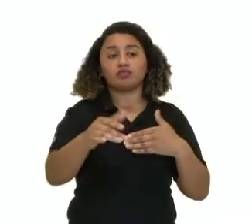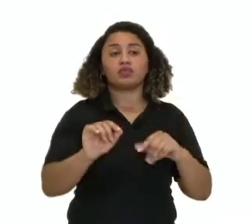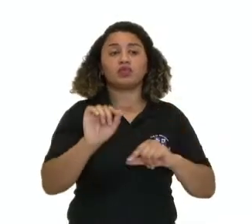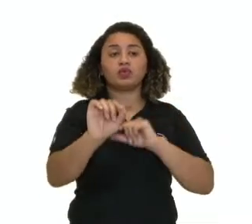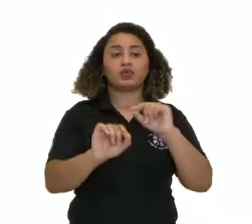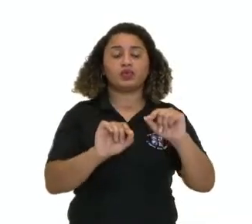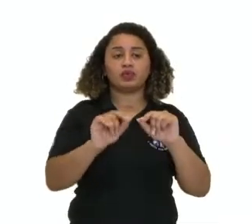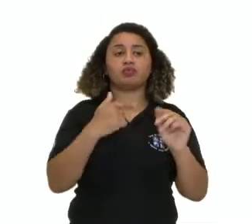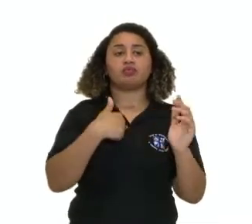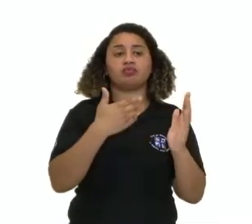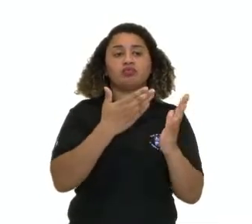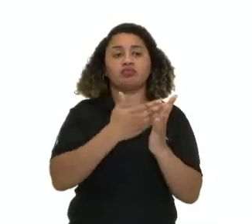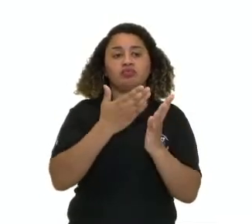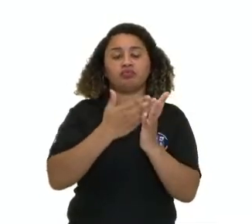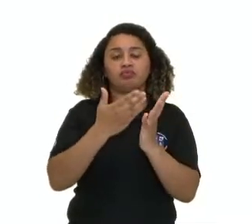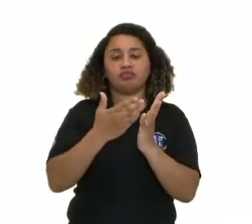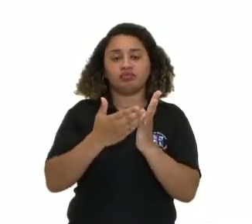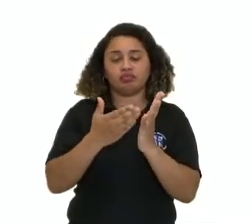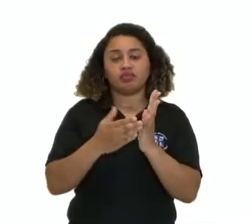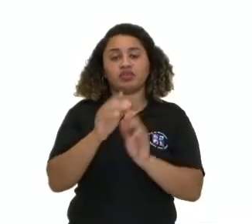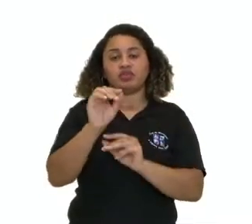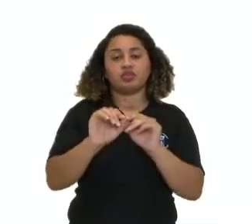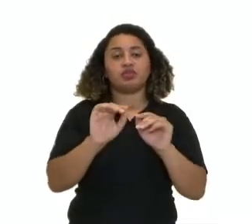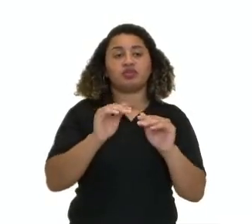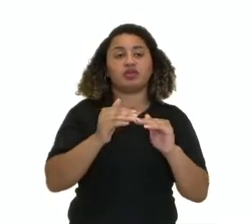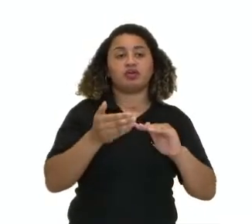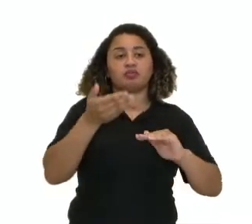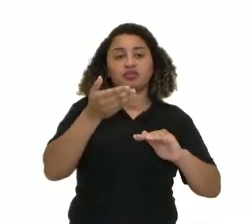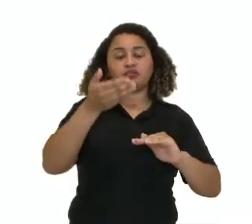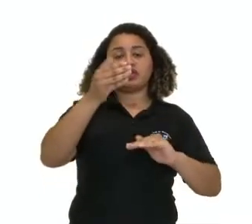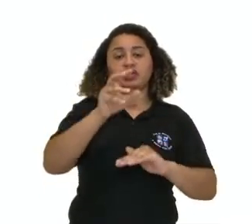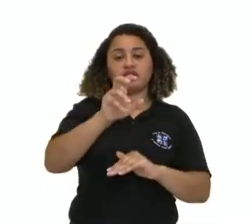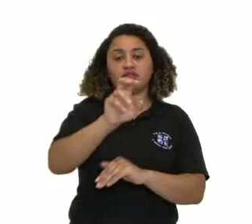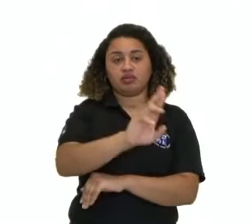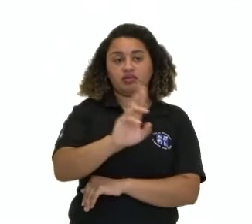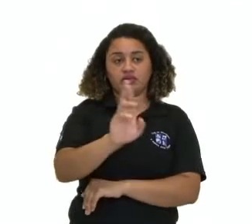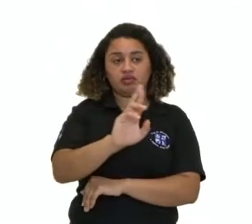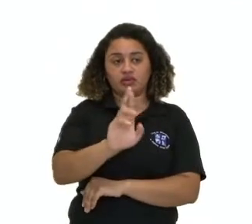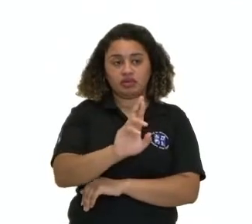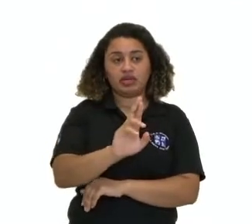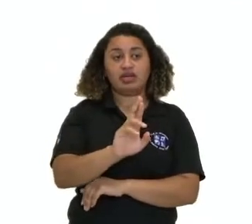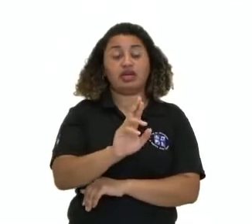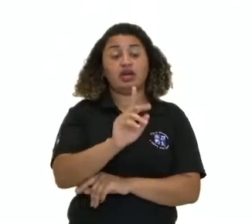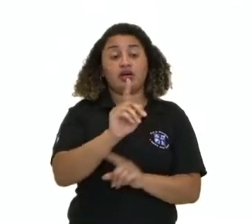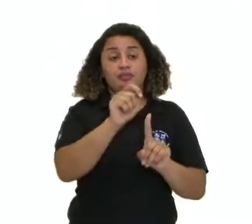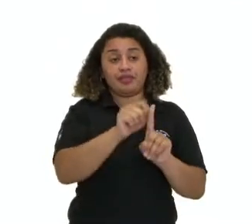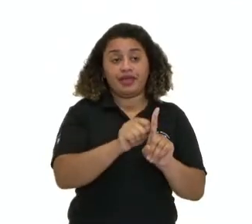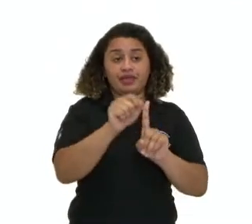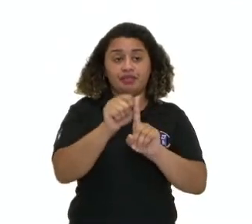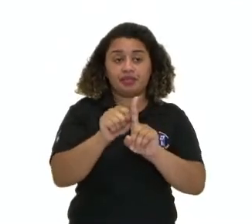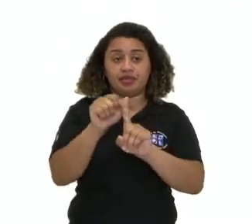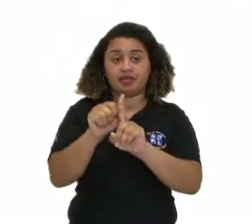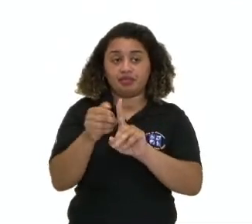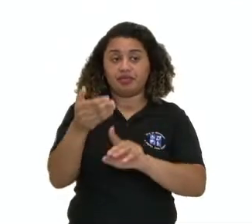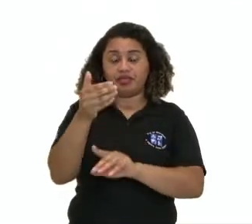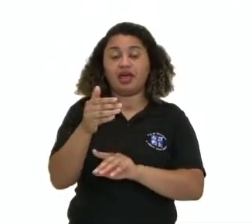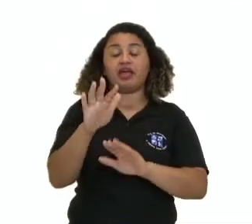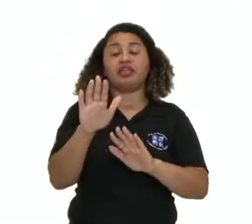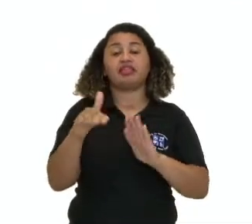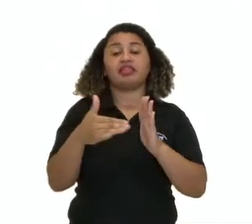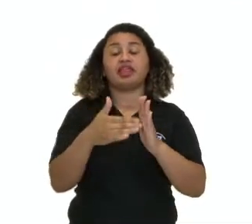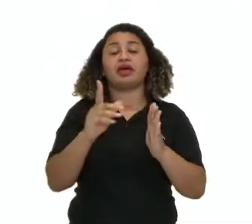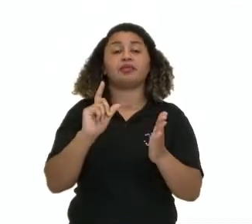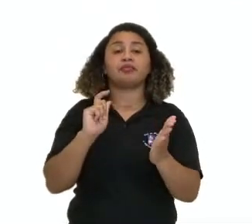diante, parcelas que aumentam R$ 5 a cada mês, até completar